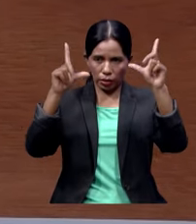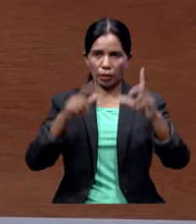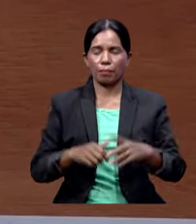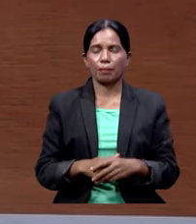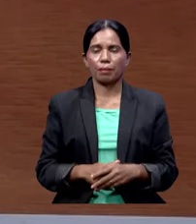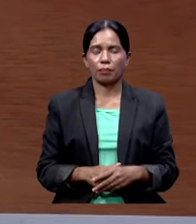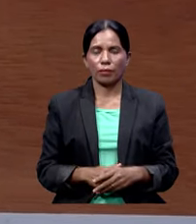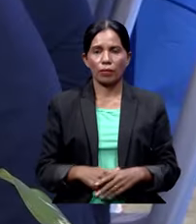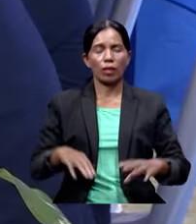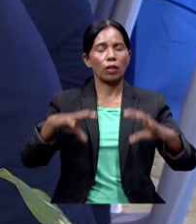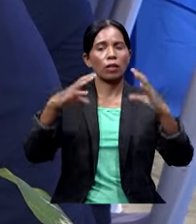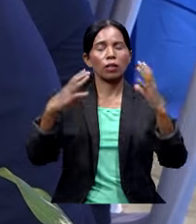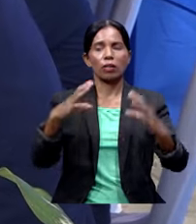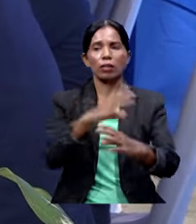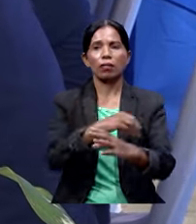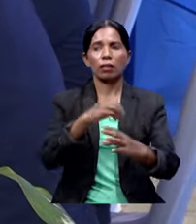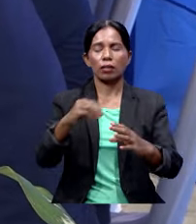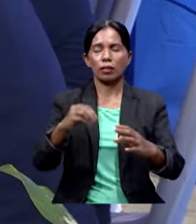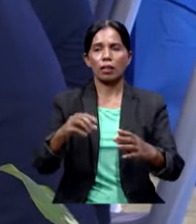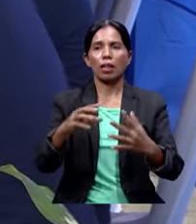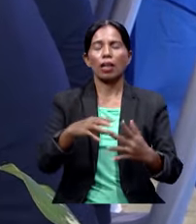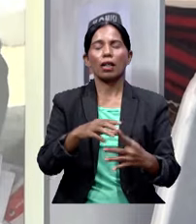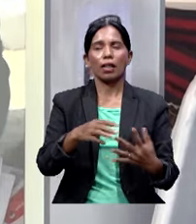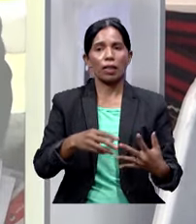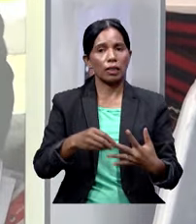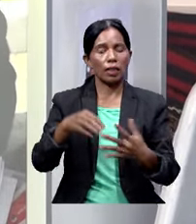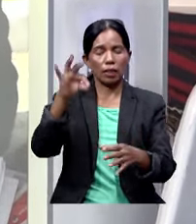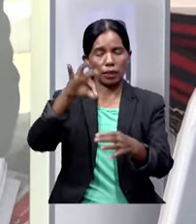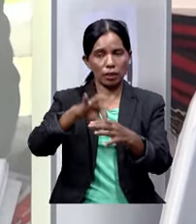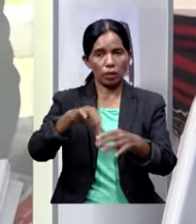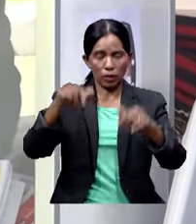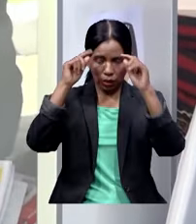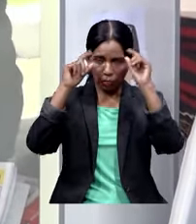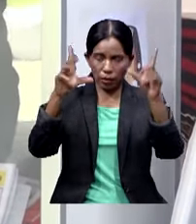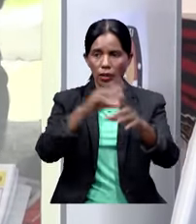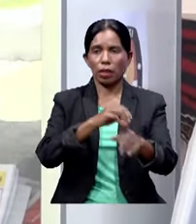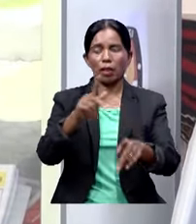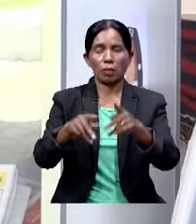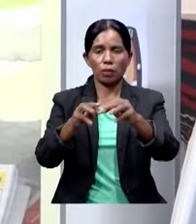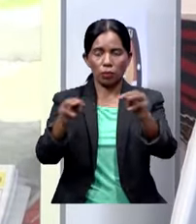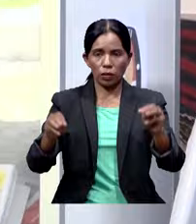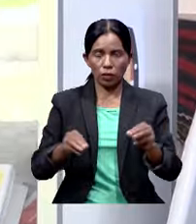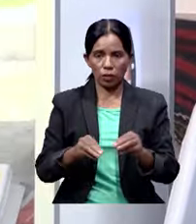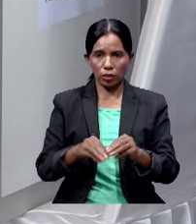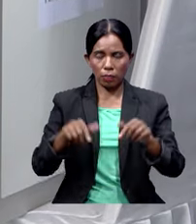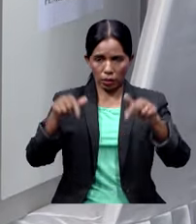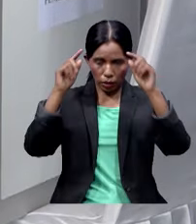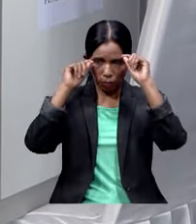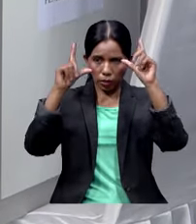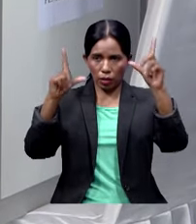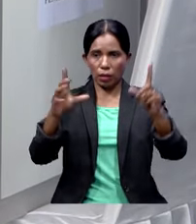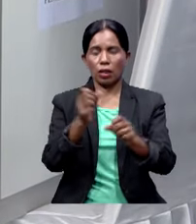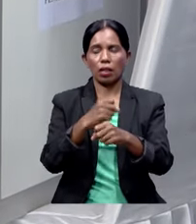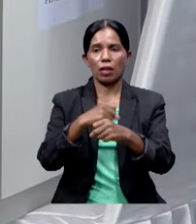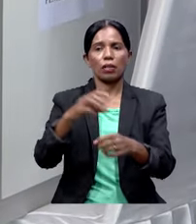Porta-voz Comissão Realização Eleição em Timor-Leste explica eleitor Sira Nebehela e município e território Timor-Leste